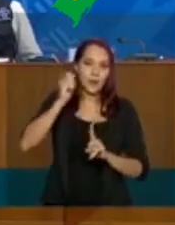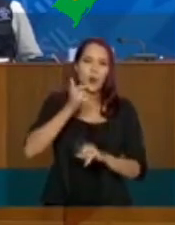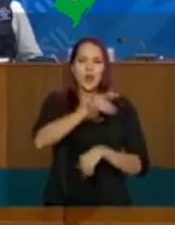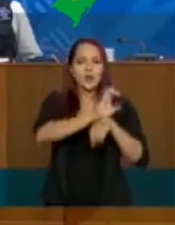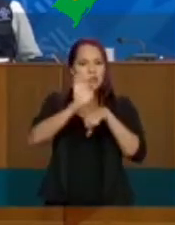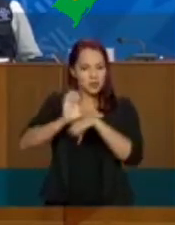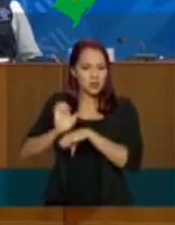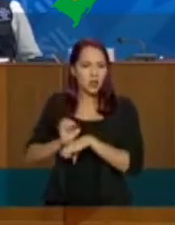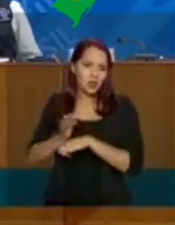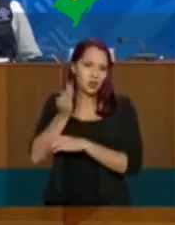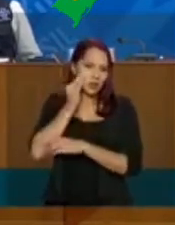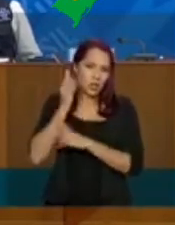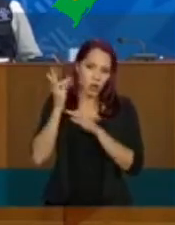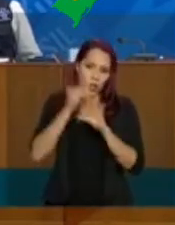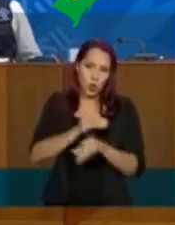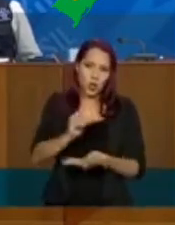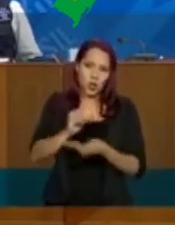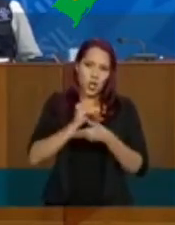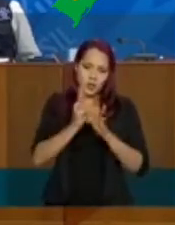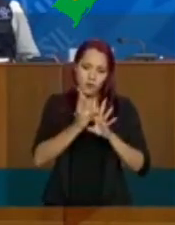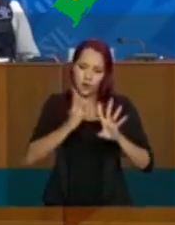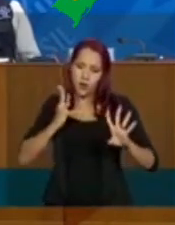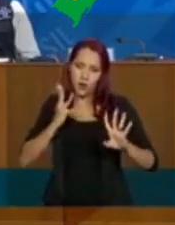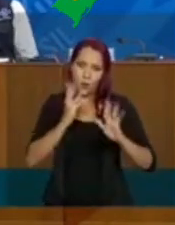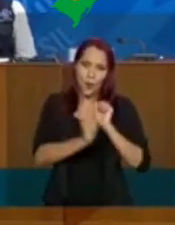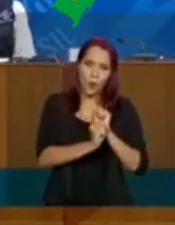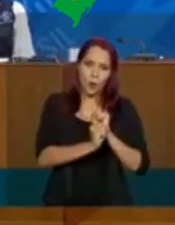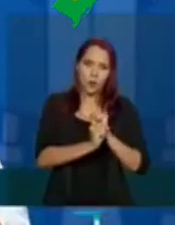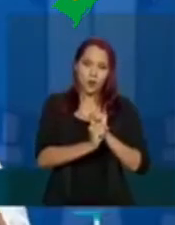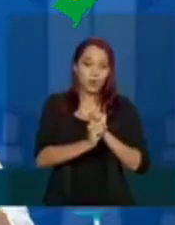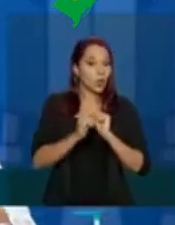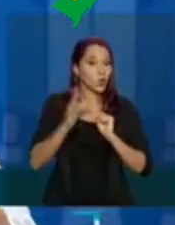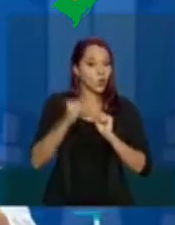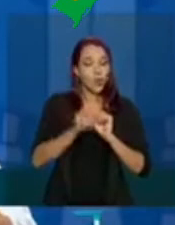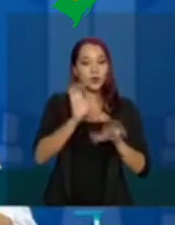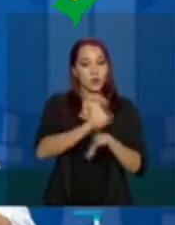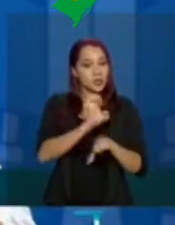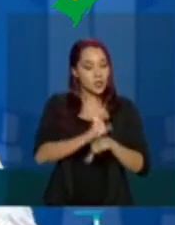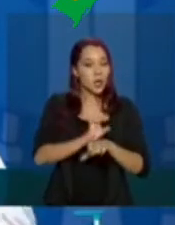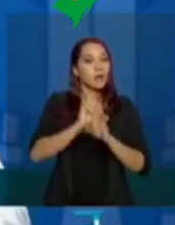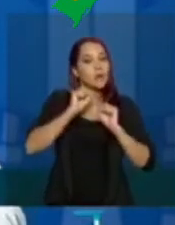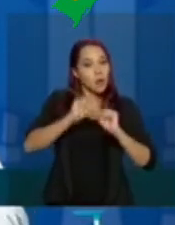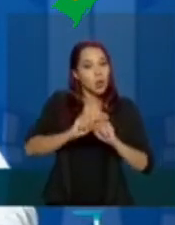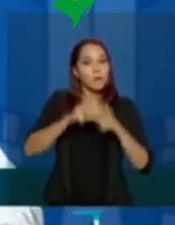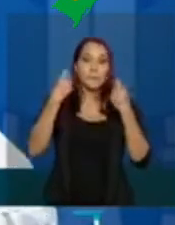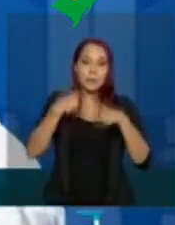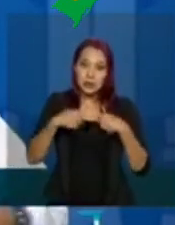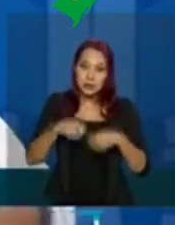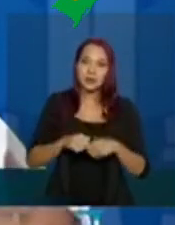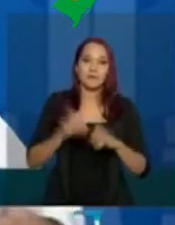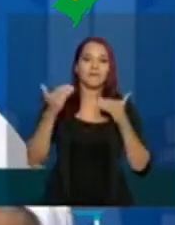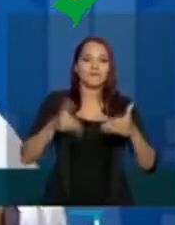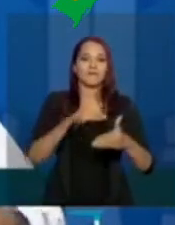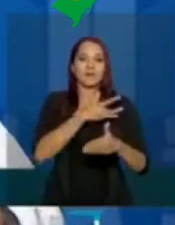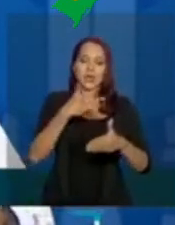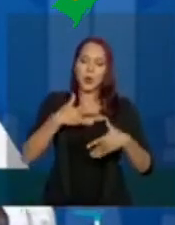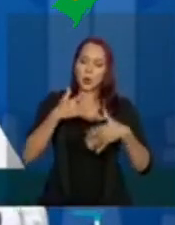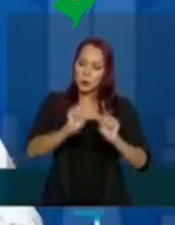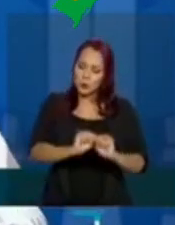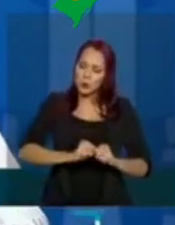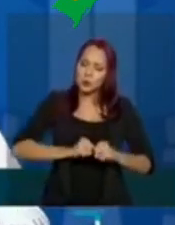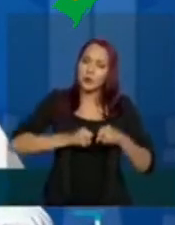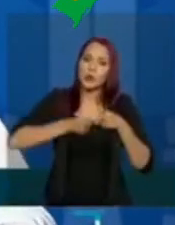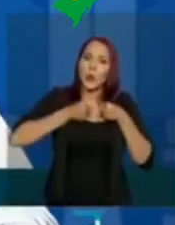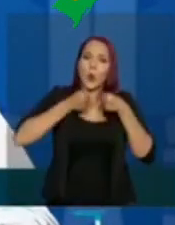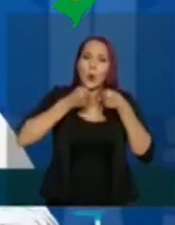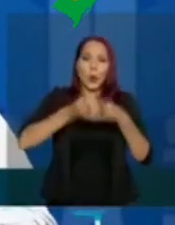medidas para processar todos os testes e zerar a fila? Todos os estados podem e devem. O Ministério da Saúde faz um esforço